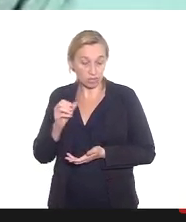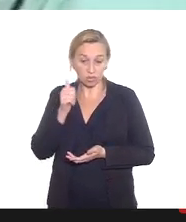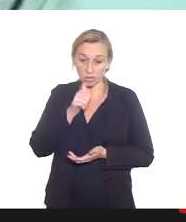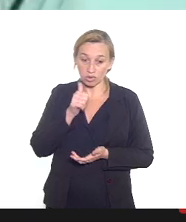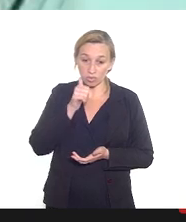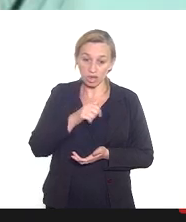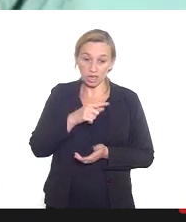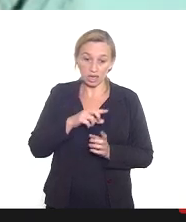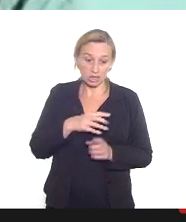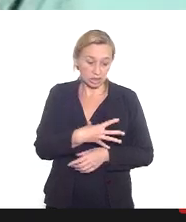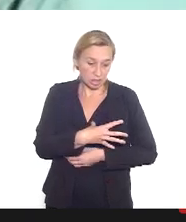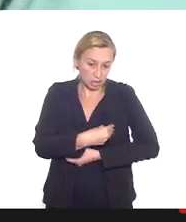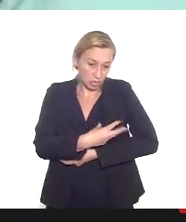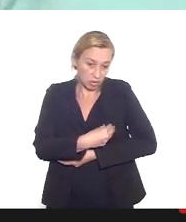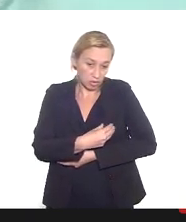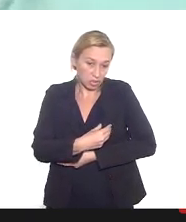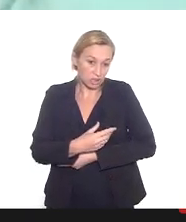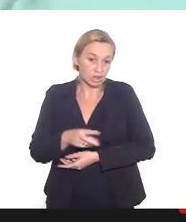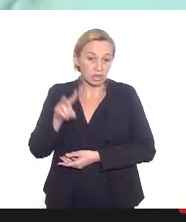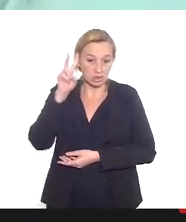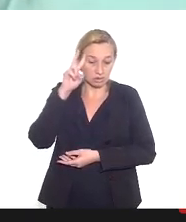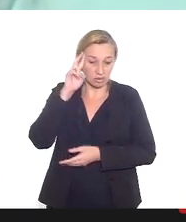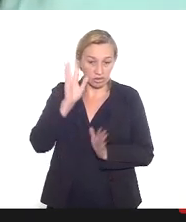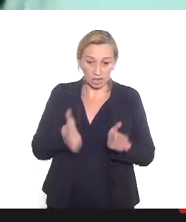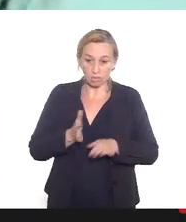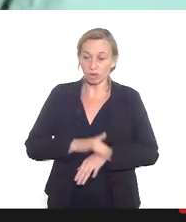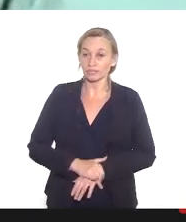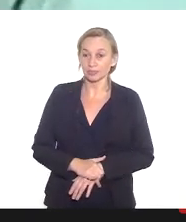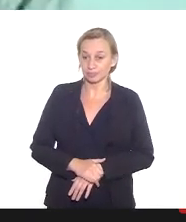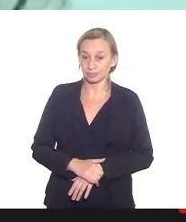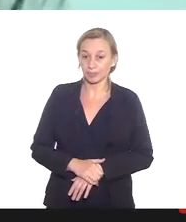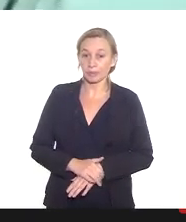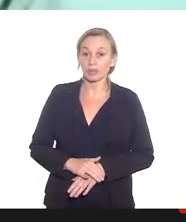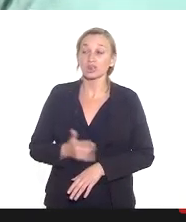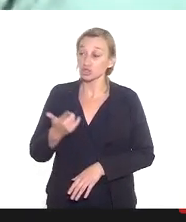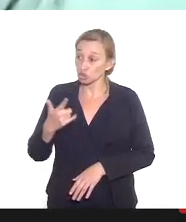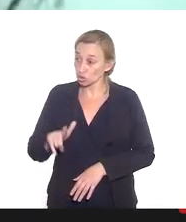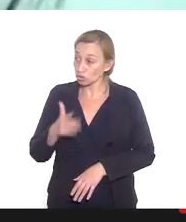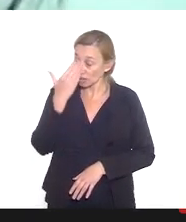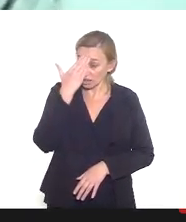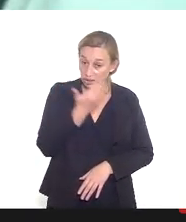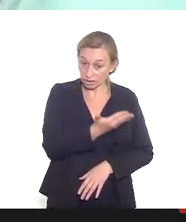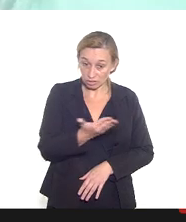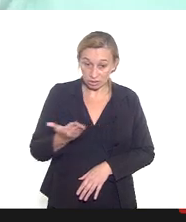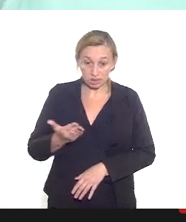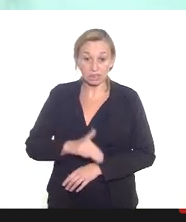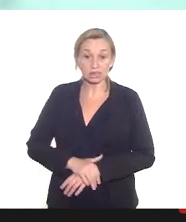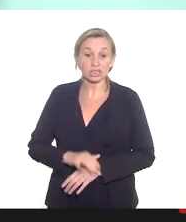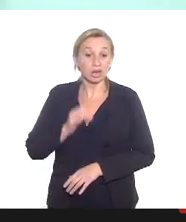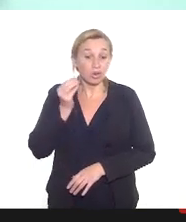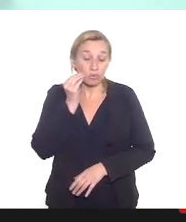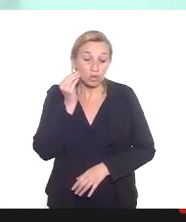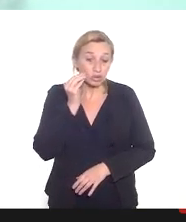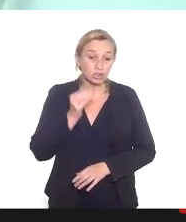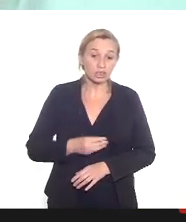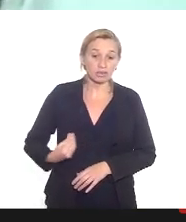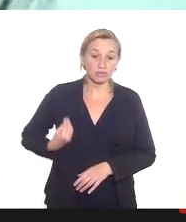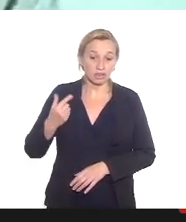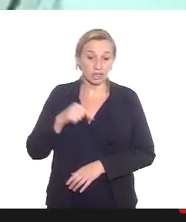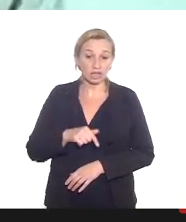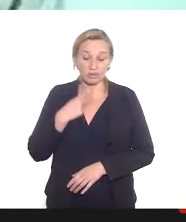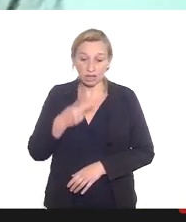lactantes é a partir de segunda-feira E mais uma vez agradecemos né a oportunidade estamos